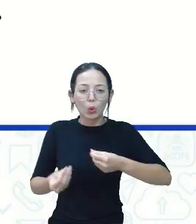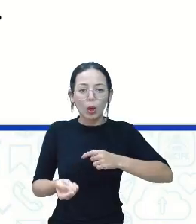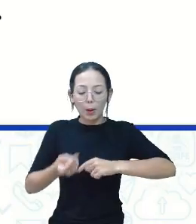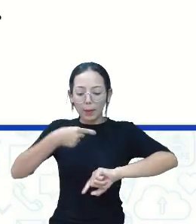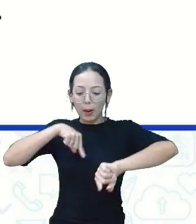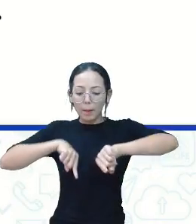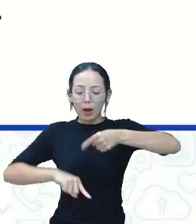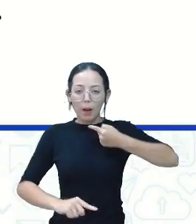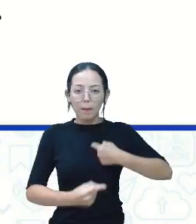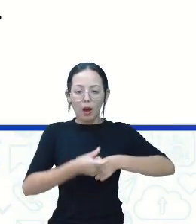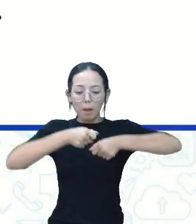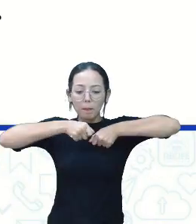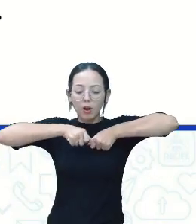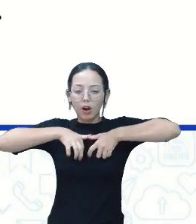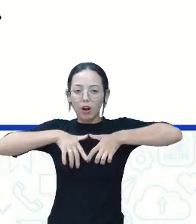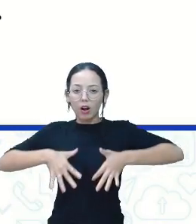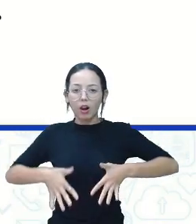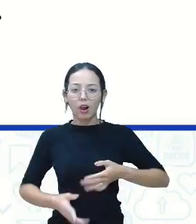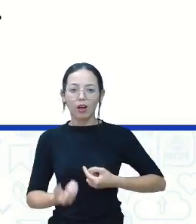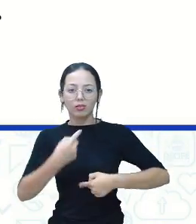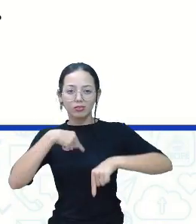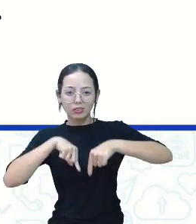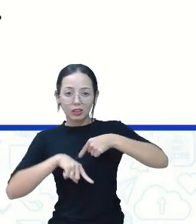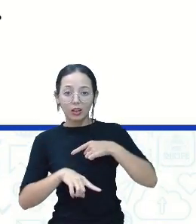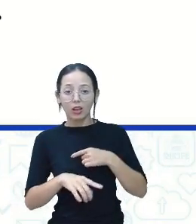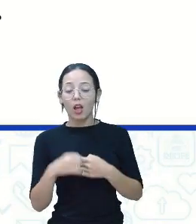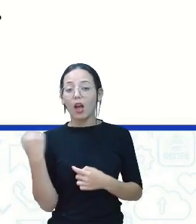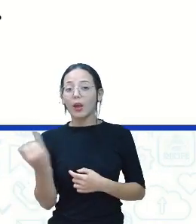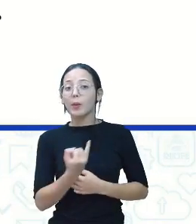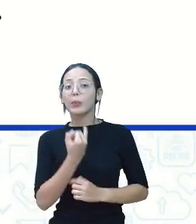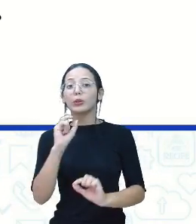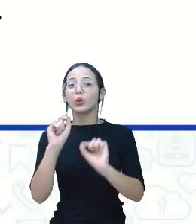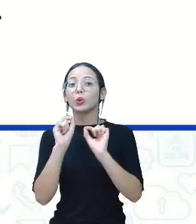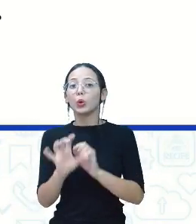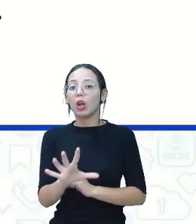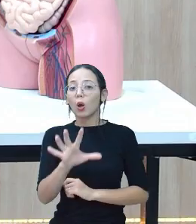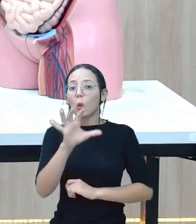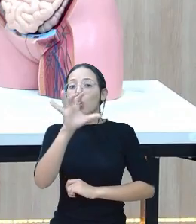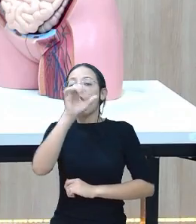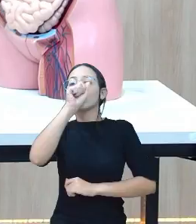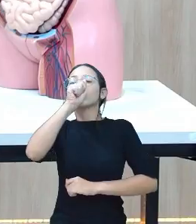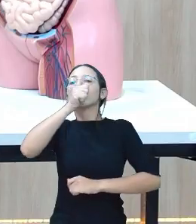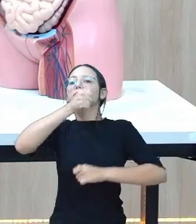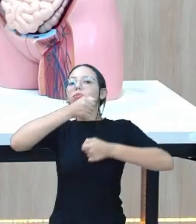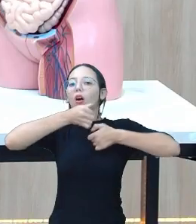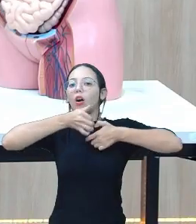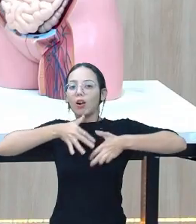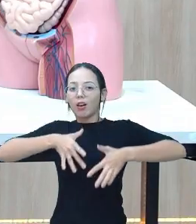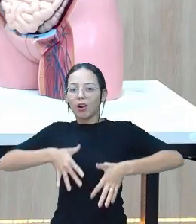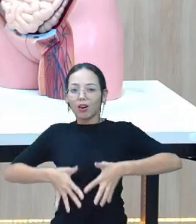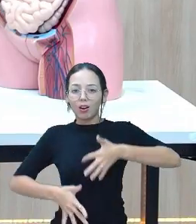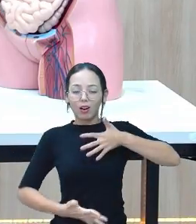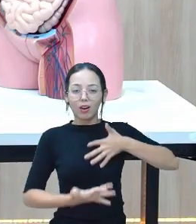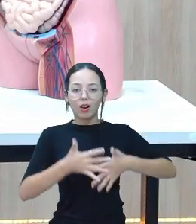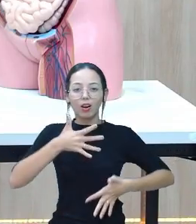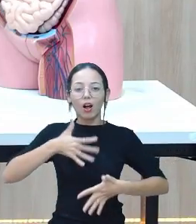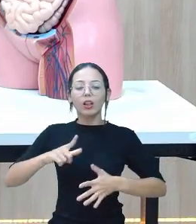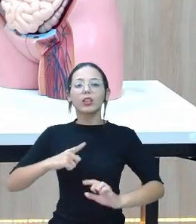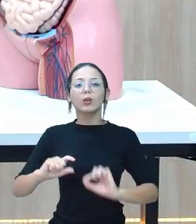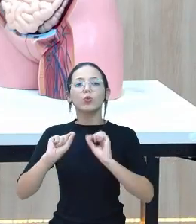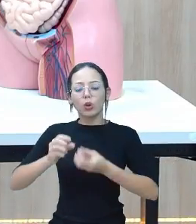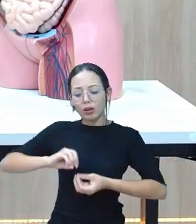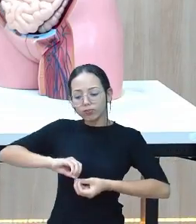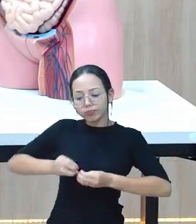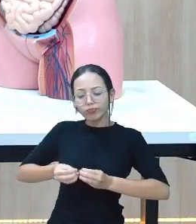circulação sanguínea. É importante que esse ar circule pelo nosso organismo para que tenhamos o nosso